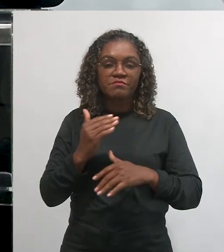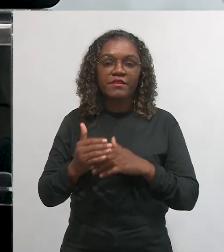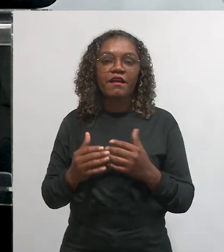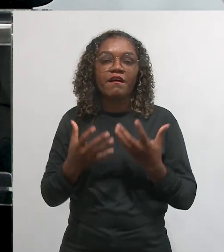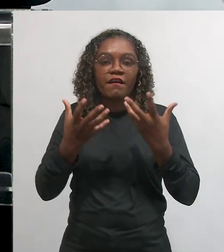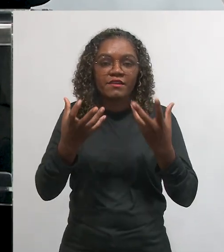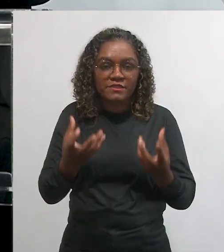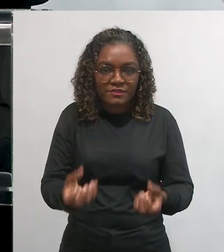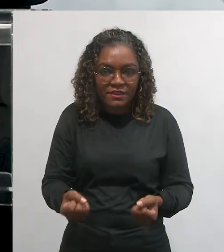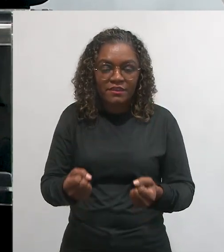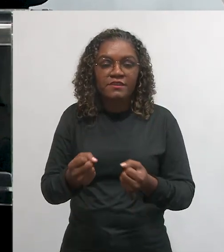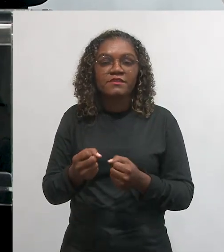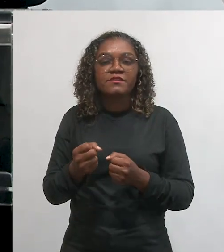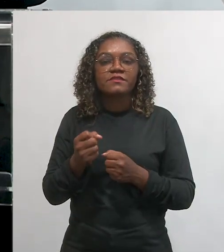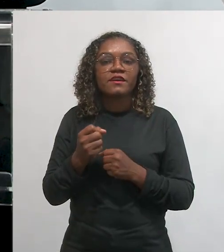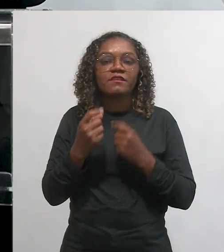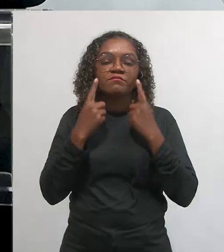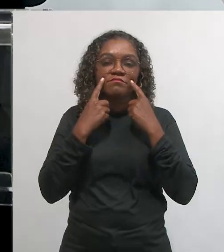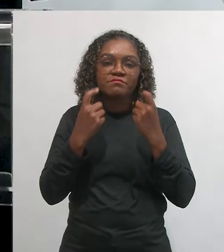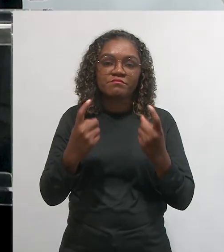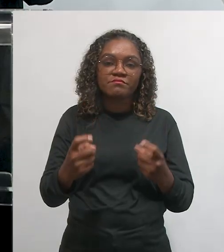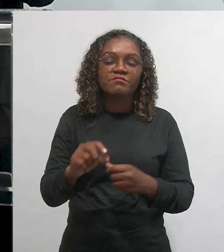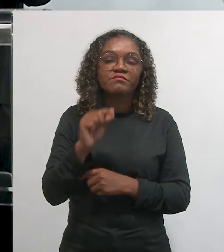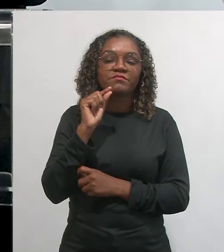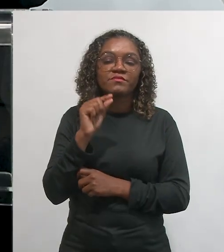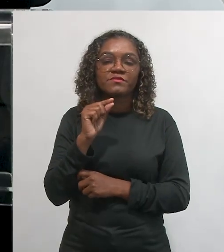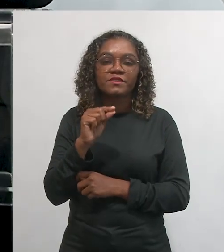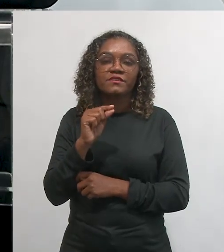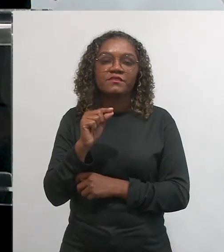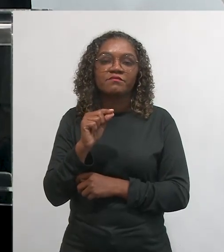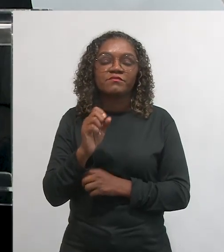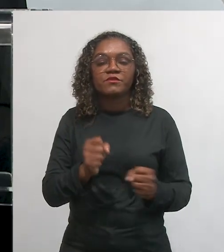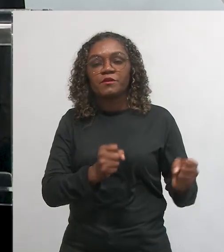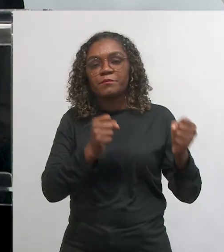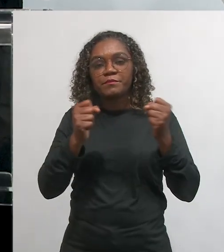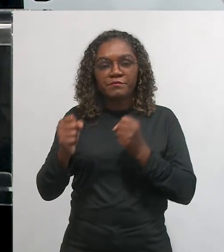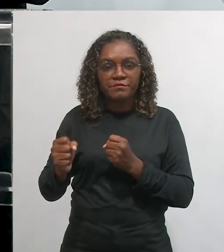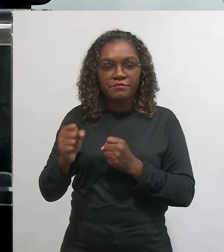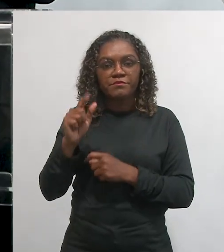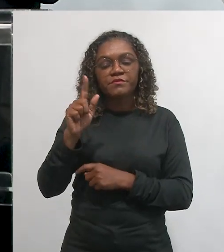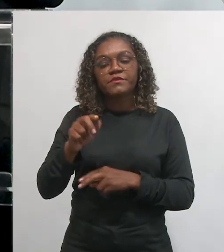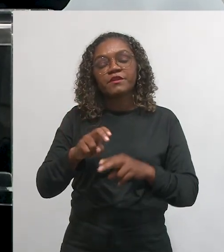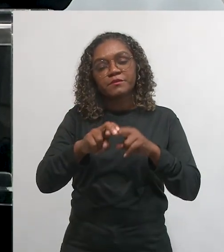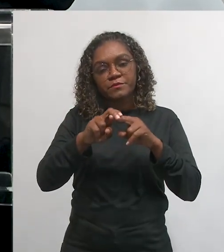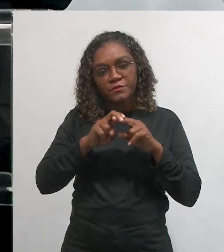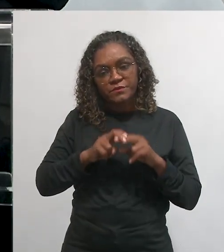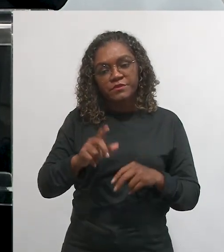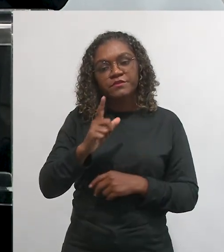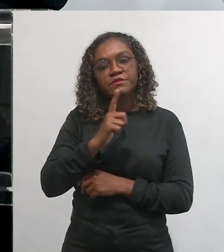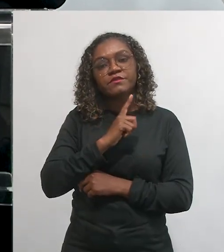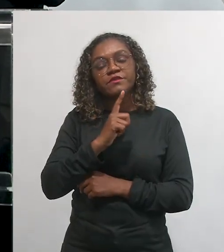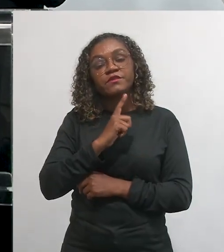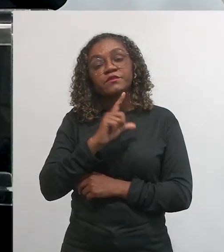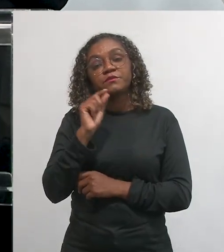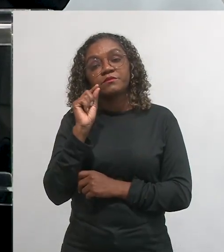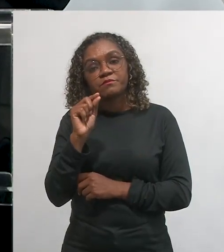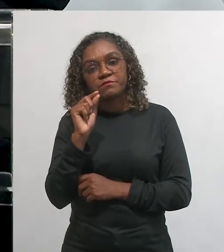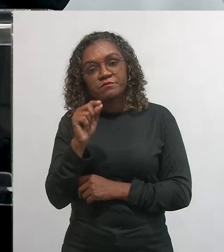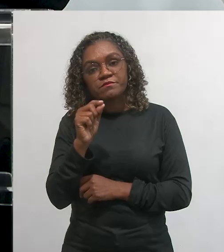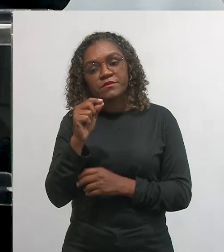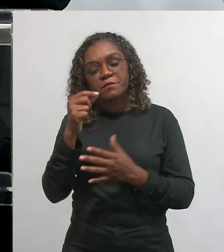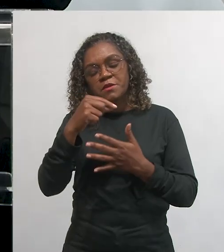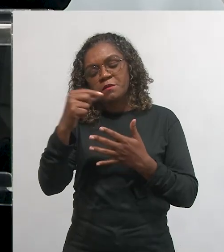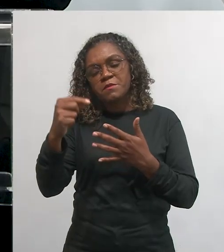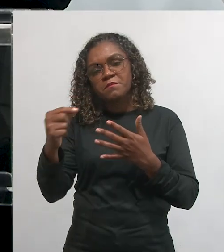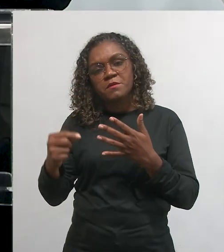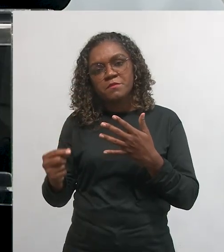aos interesses do Estado, do governo. Assim, então, nós temos o arcabouço elaborado do